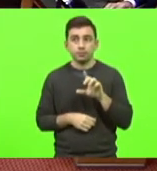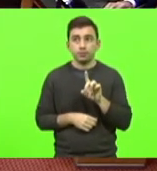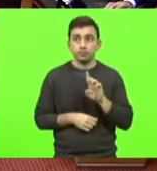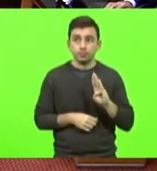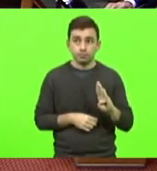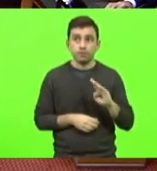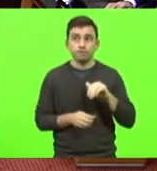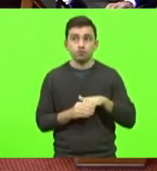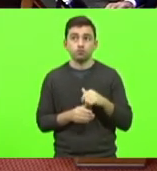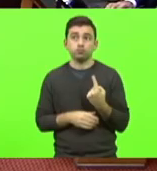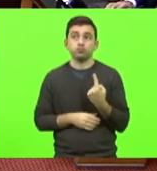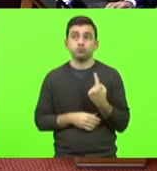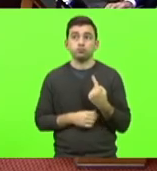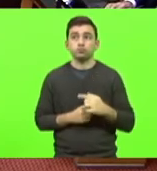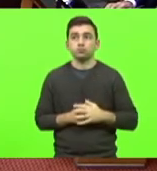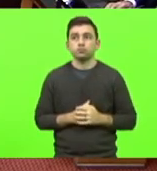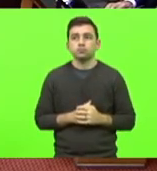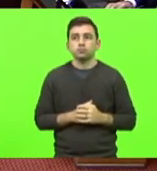um